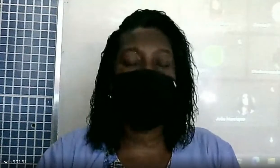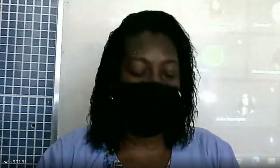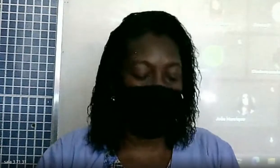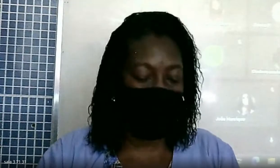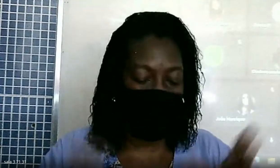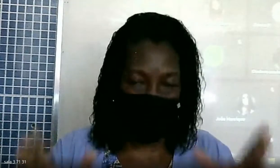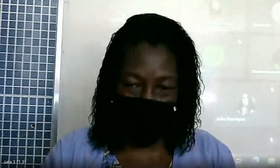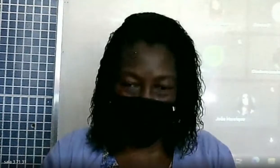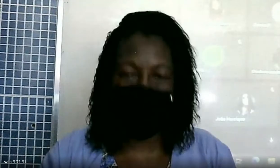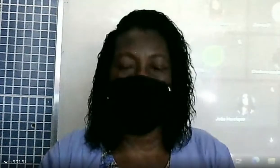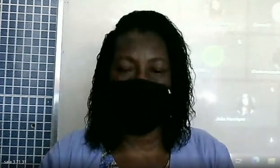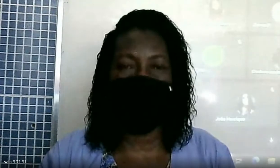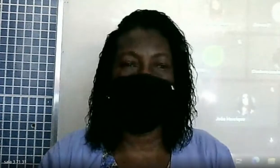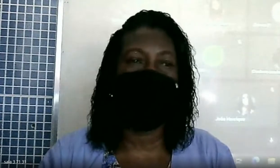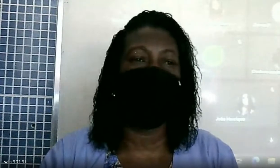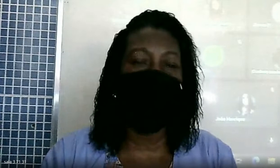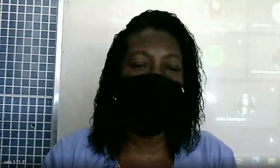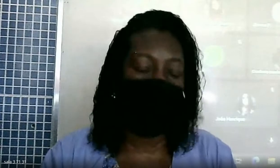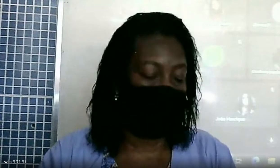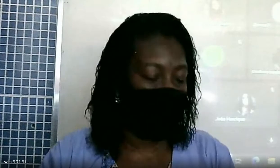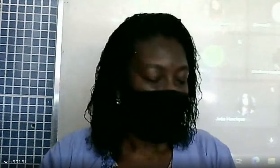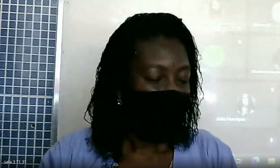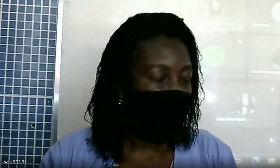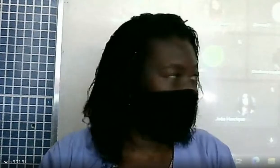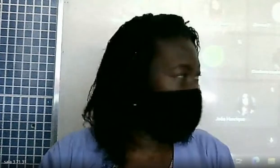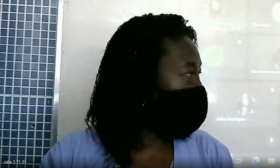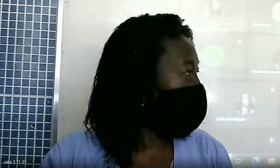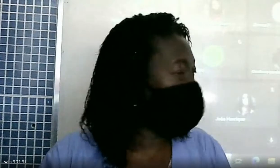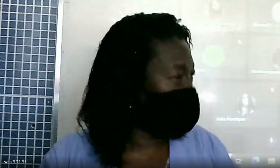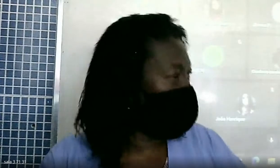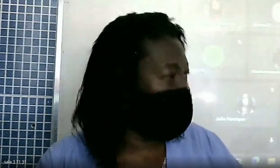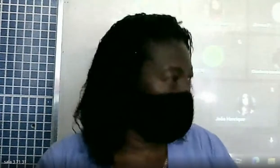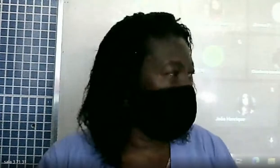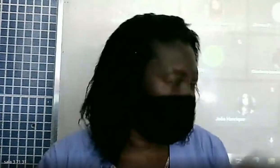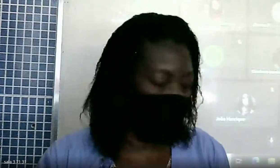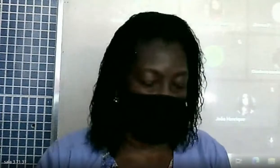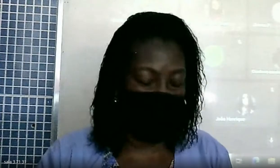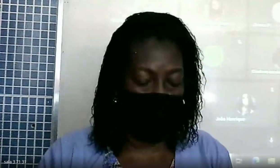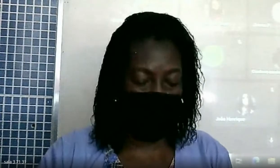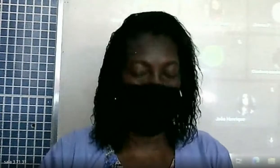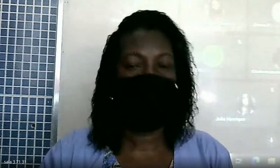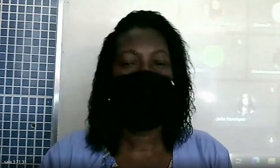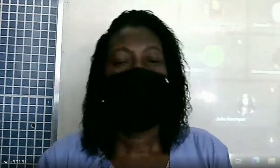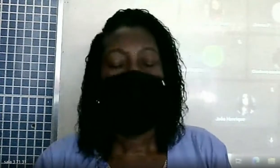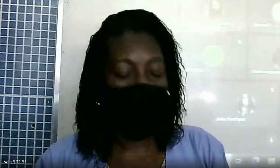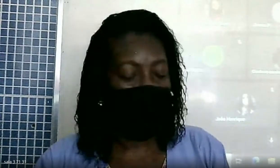nós vimos nesse vídeo de dança, né, de música, pode abrir agora, meu amor, por